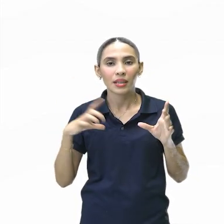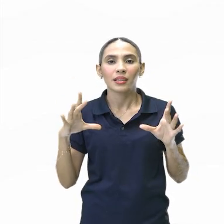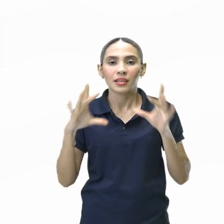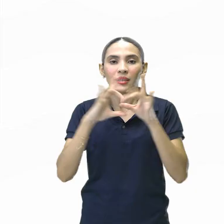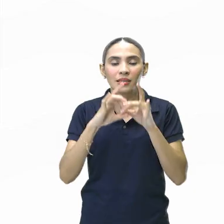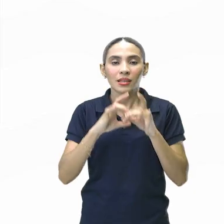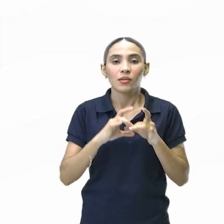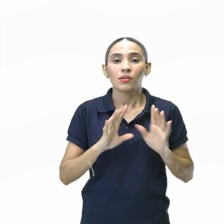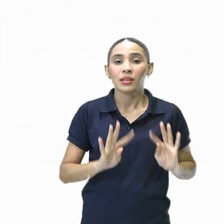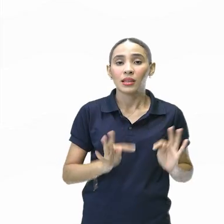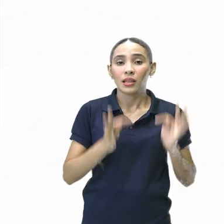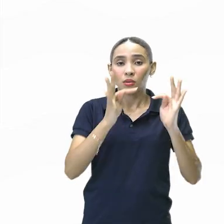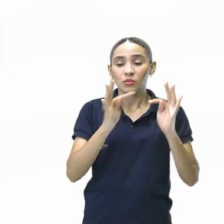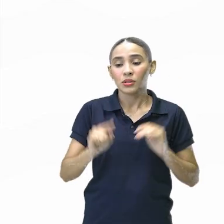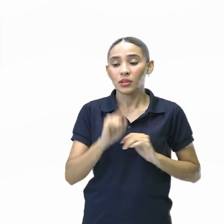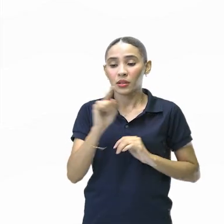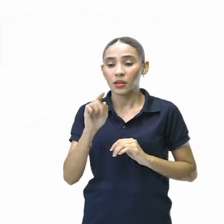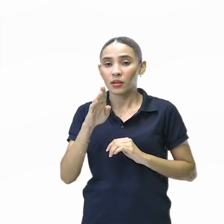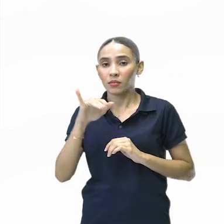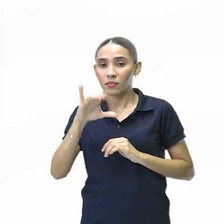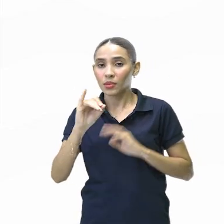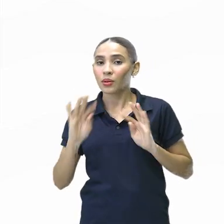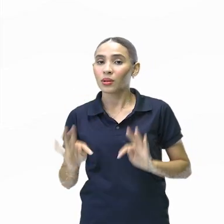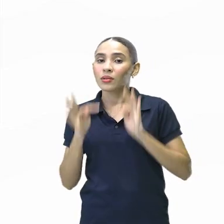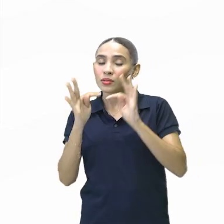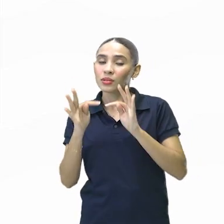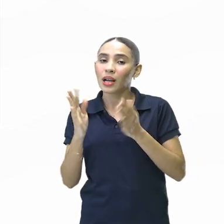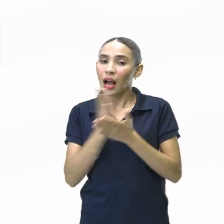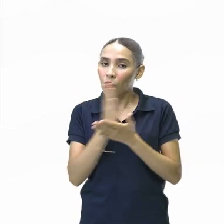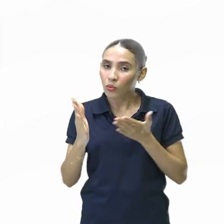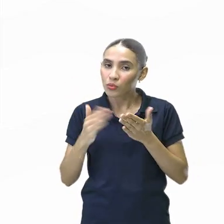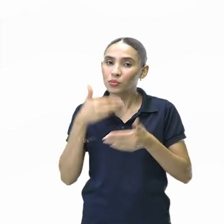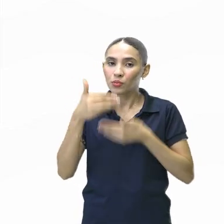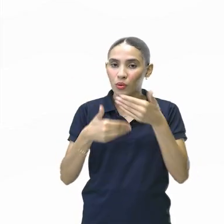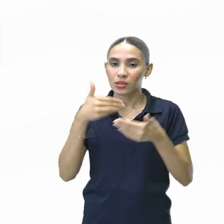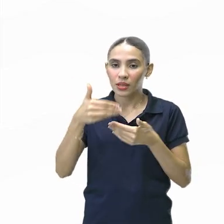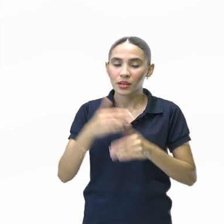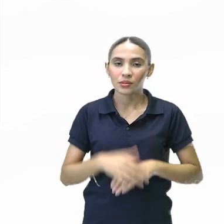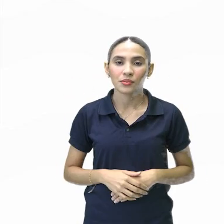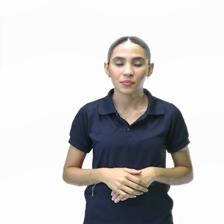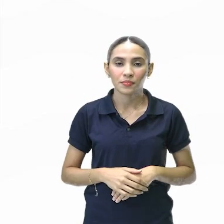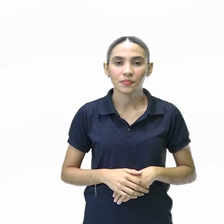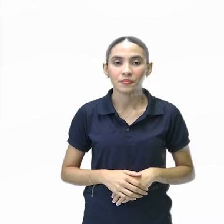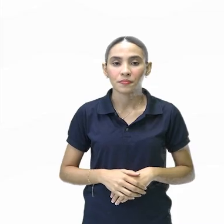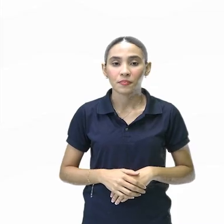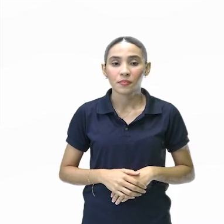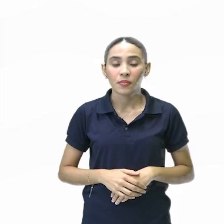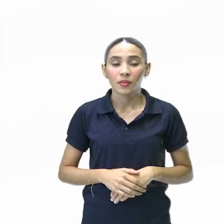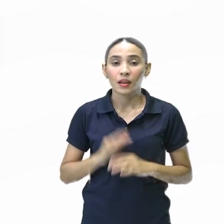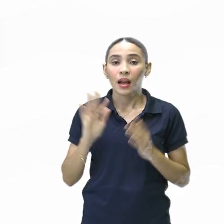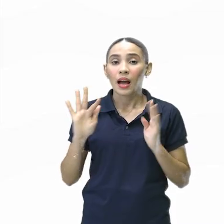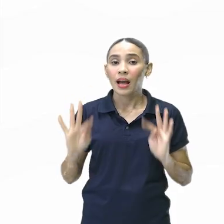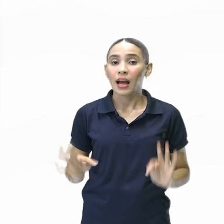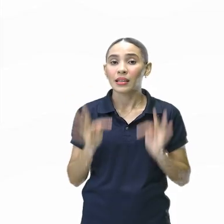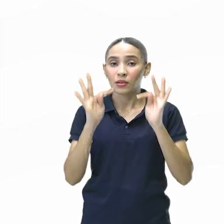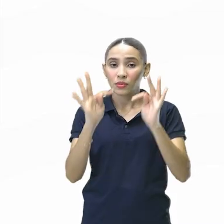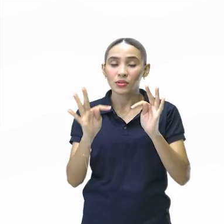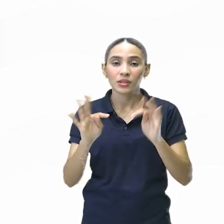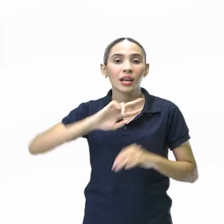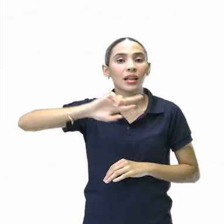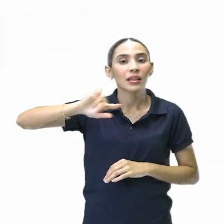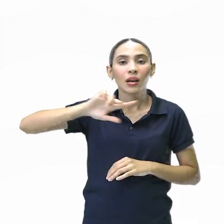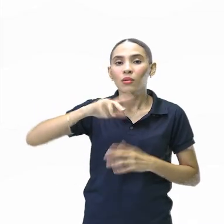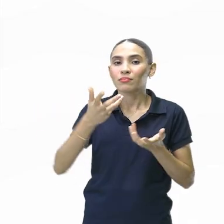né, a tecnologia com a biotecnologia, em determinados processos. A tecnologia ela